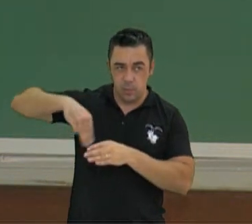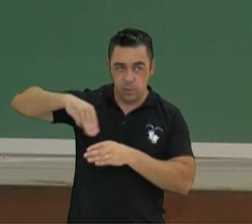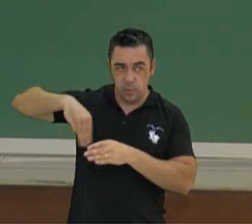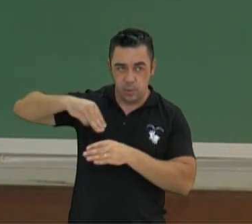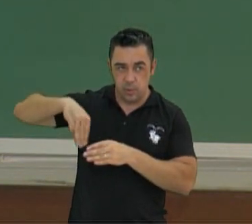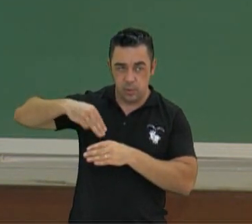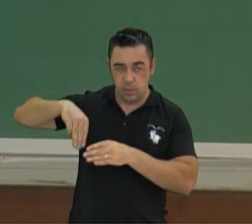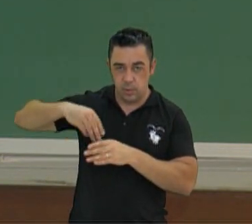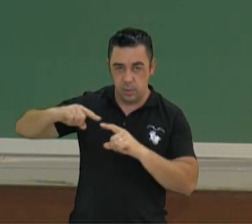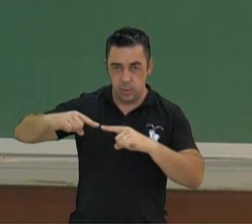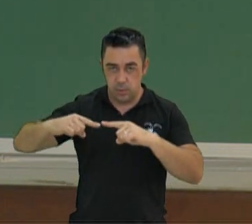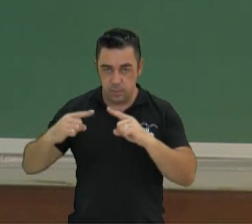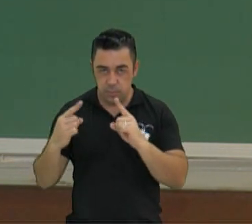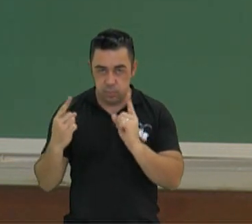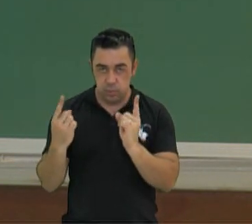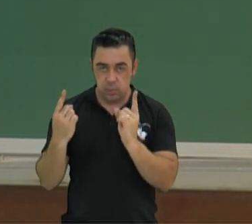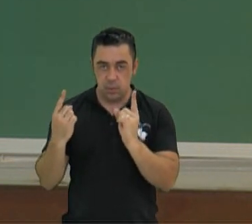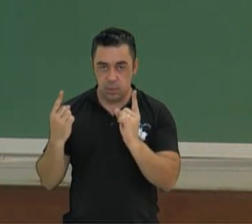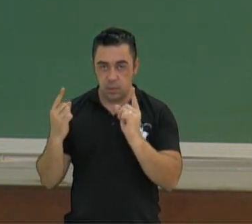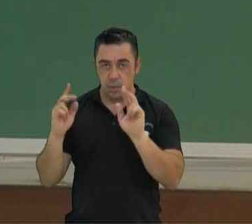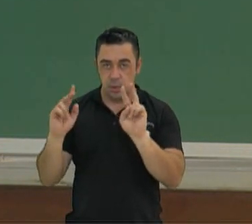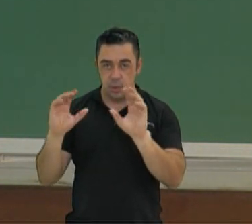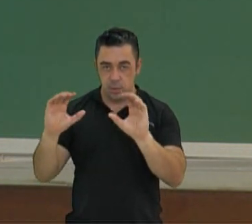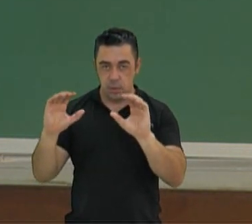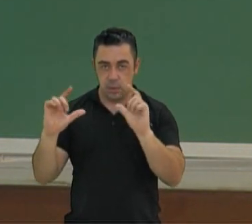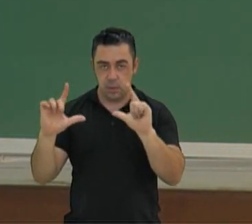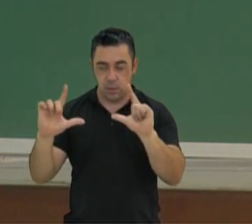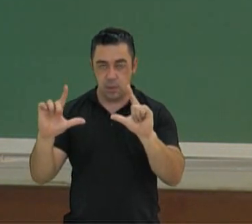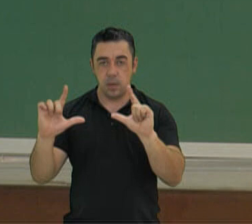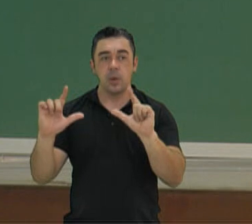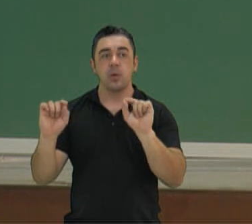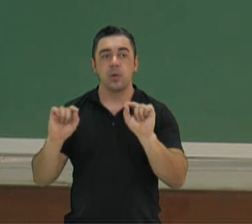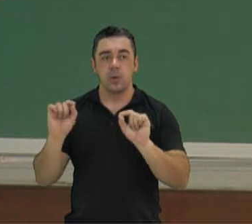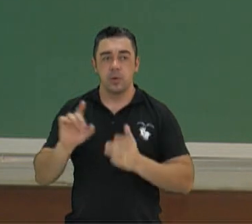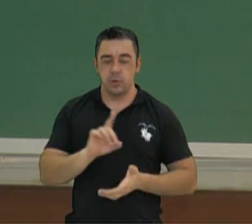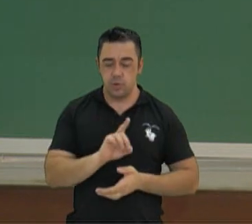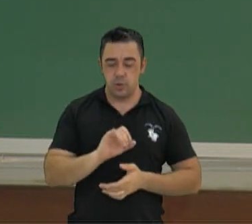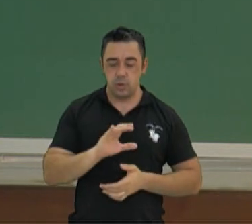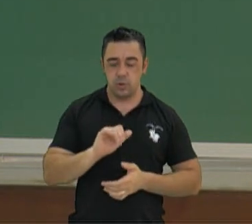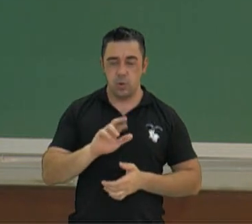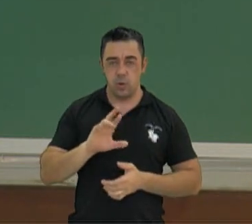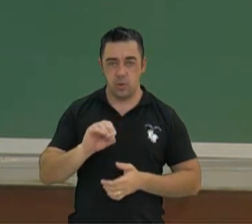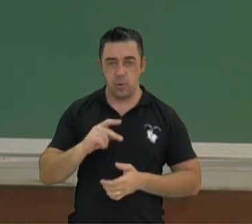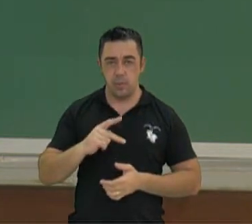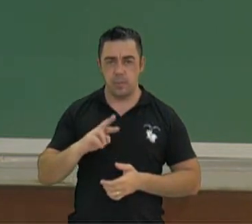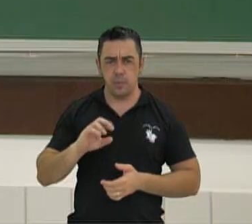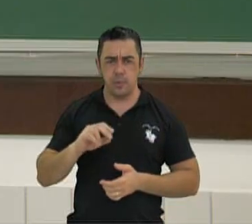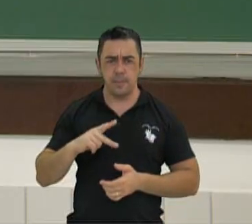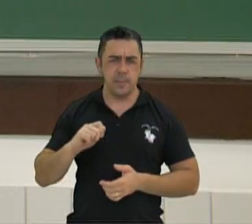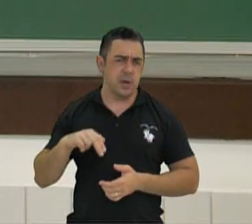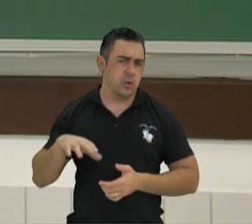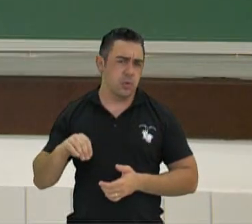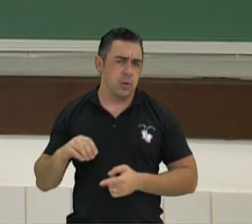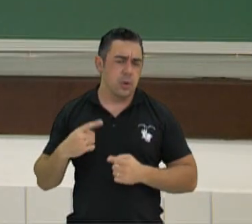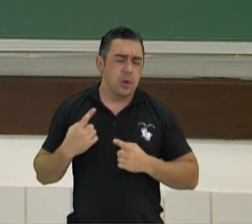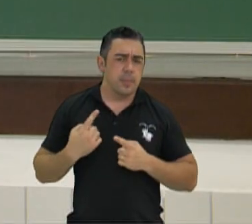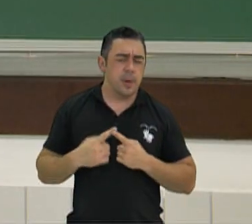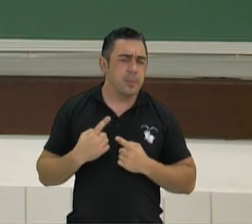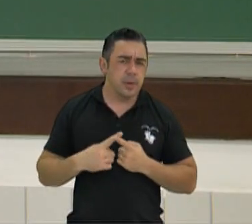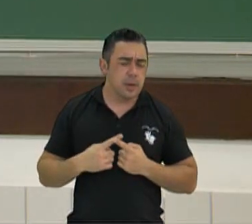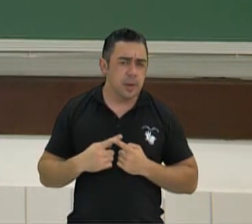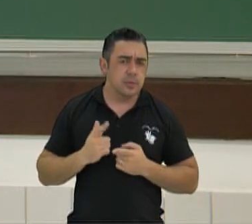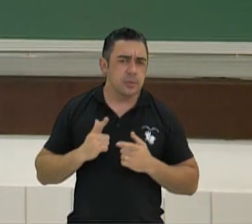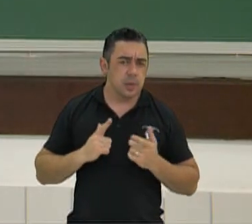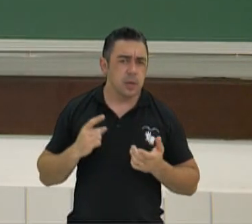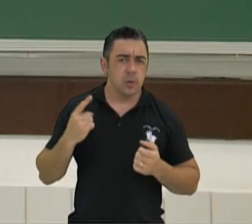entrar aqui no lugar da ligação pi, que vai ser rompida também, e vai formar dicloropropano. Daí você pergunta, professor, mas não